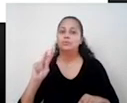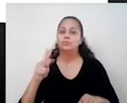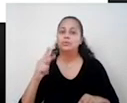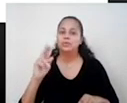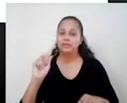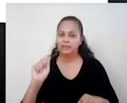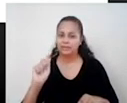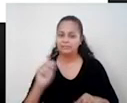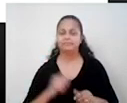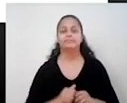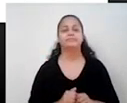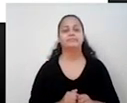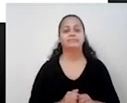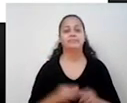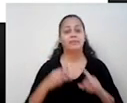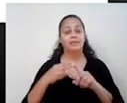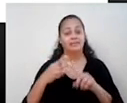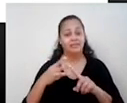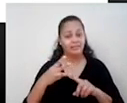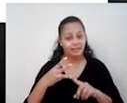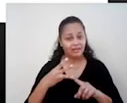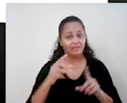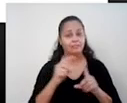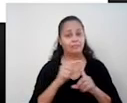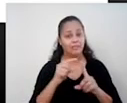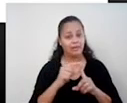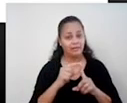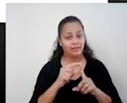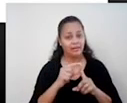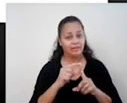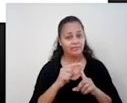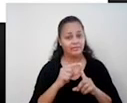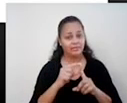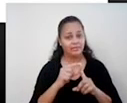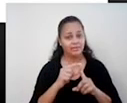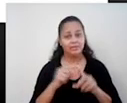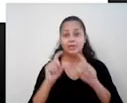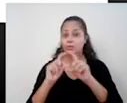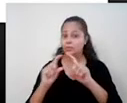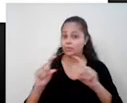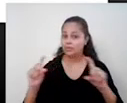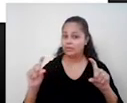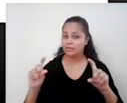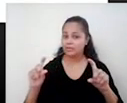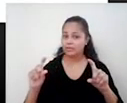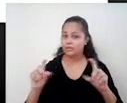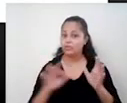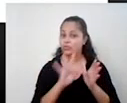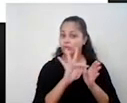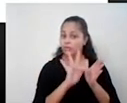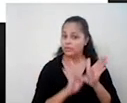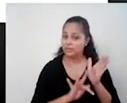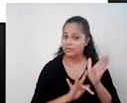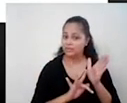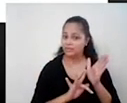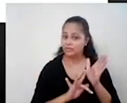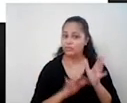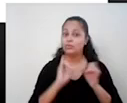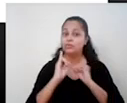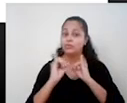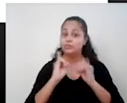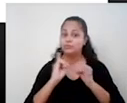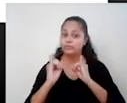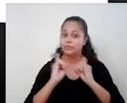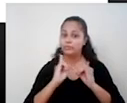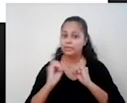olha só, com essa expressão, Zika, dengue e chikungunya, com essas 3 palavras, esse trecho desse texto informativo,